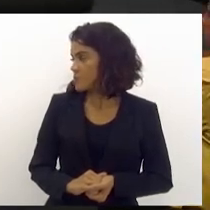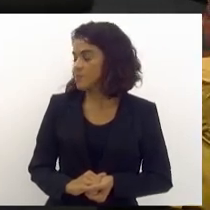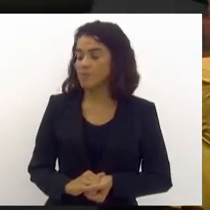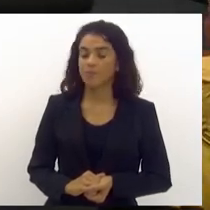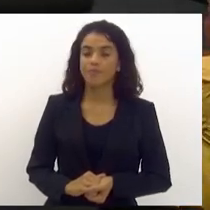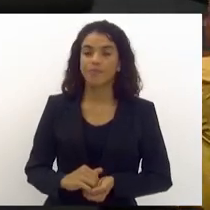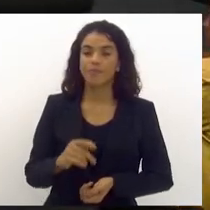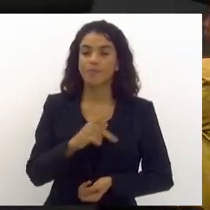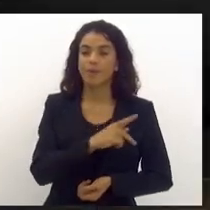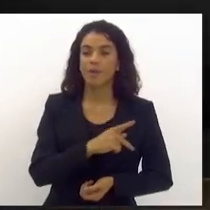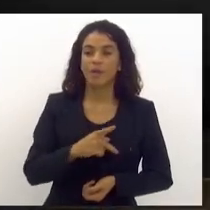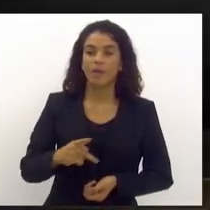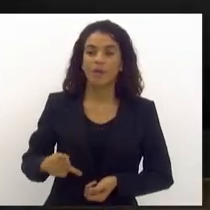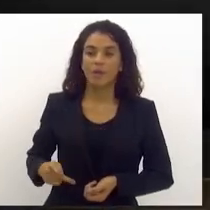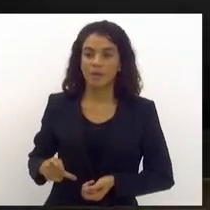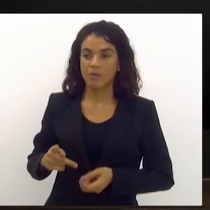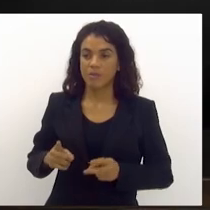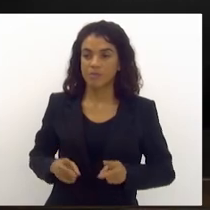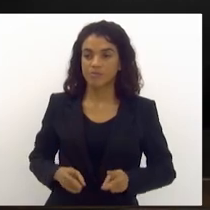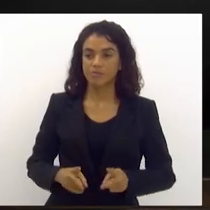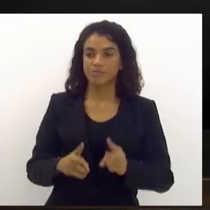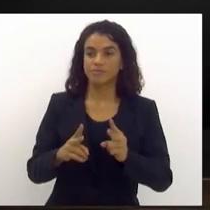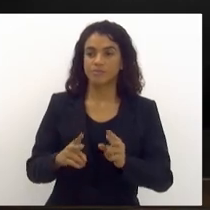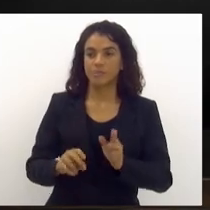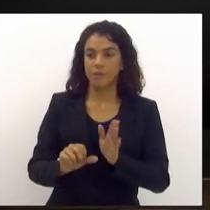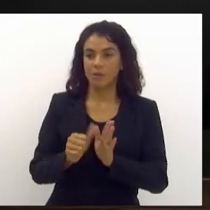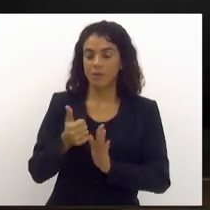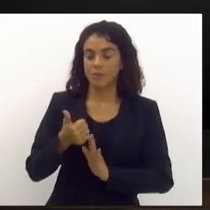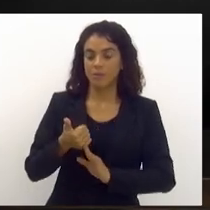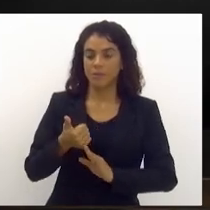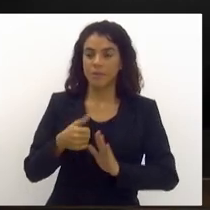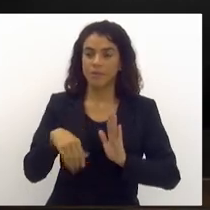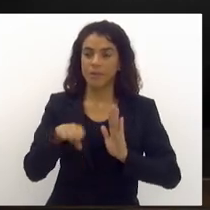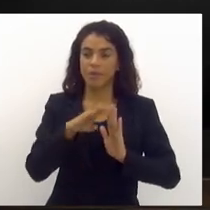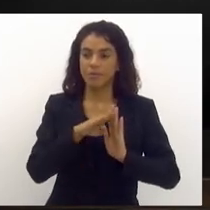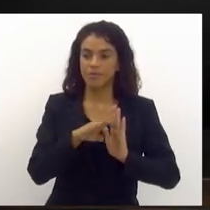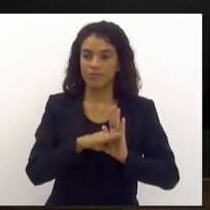A presidência irá proceder à primeira chamada.